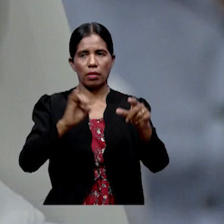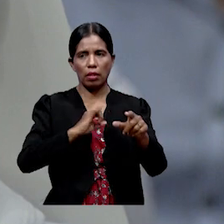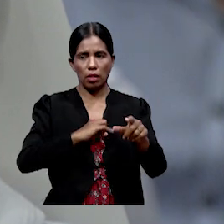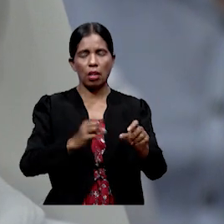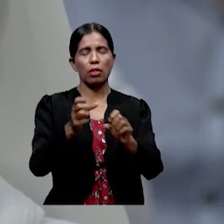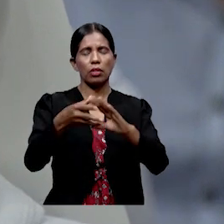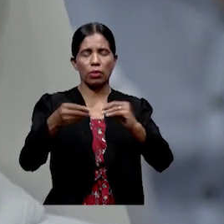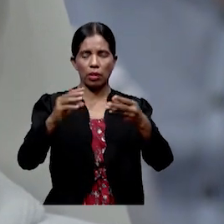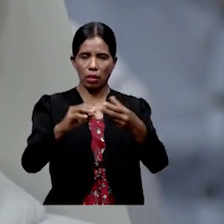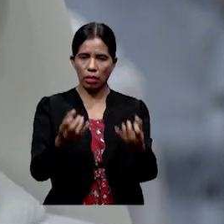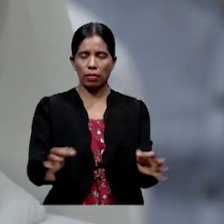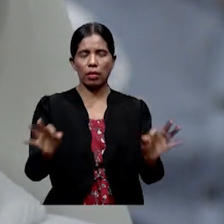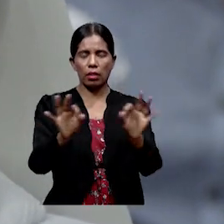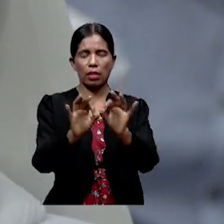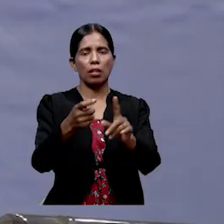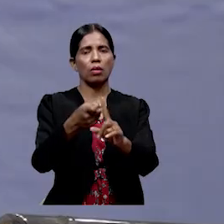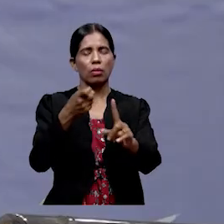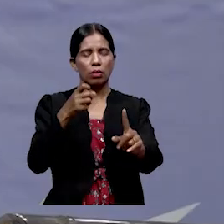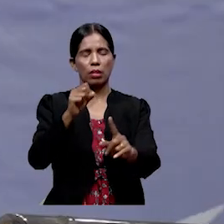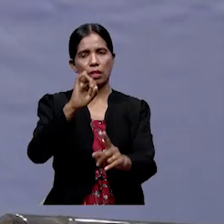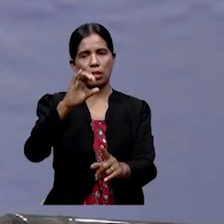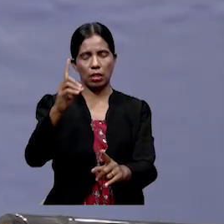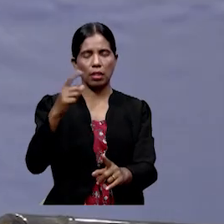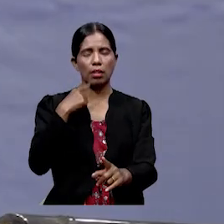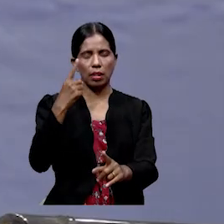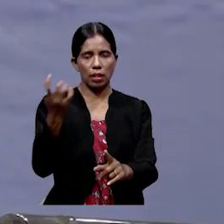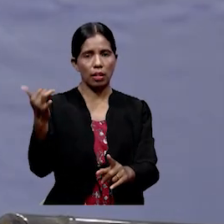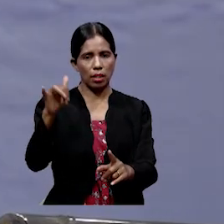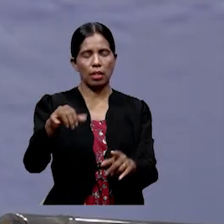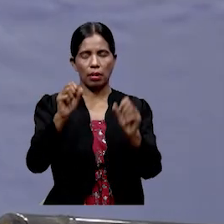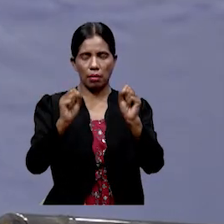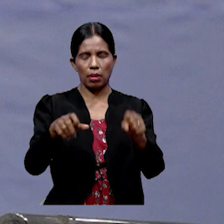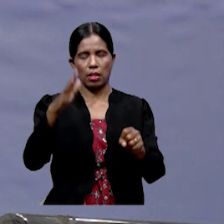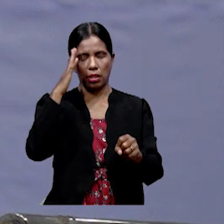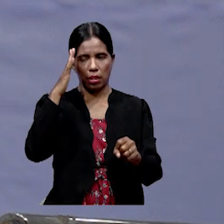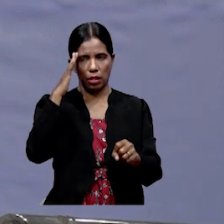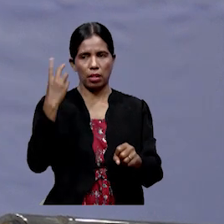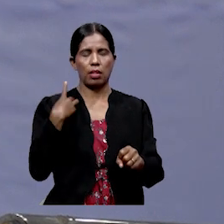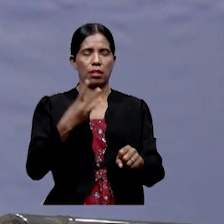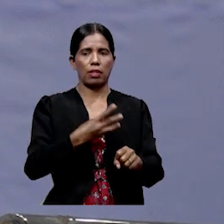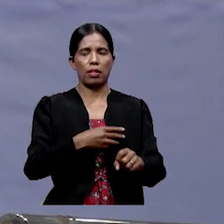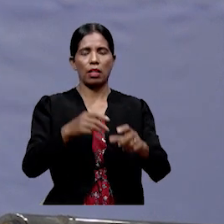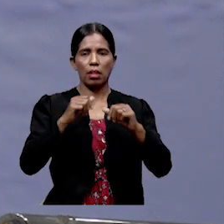importante, também a língua se sina, e também a rejate, e talau.